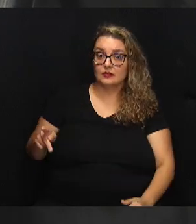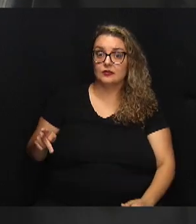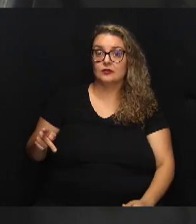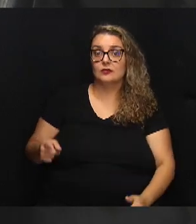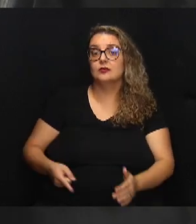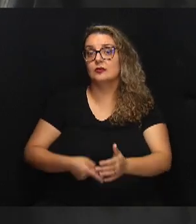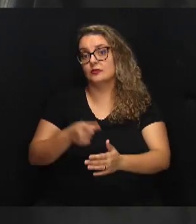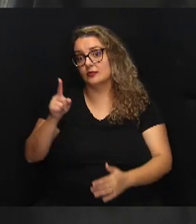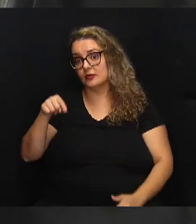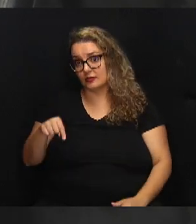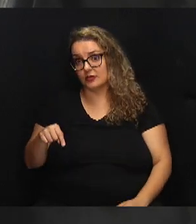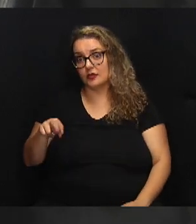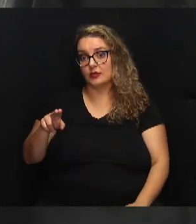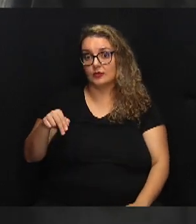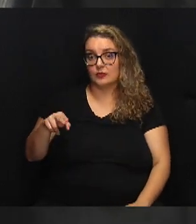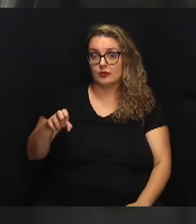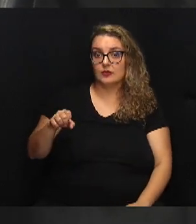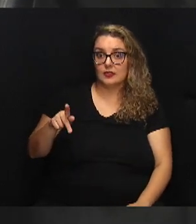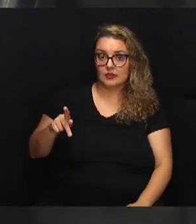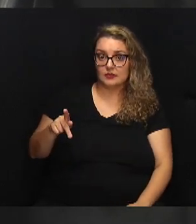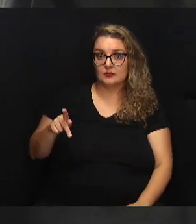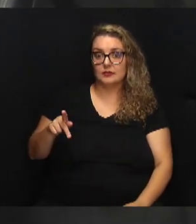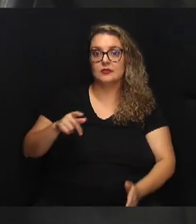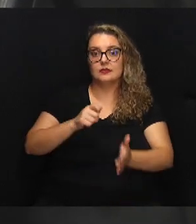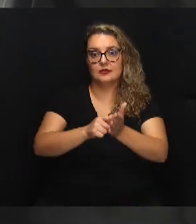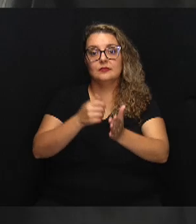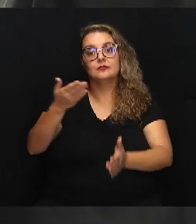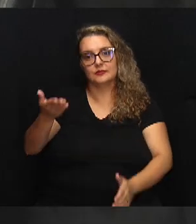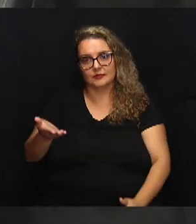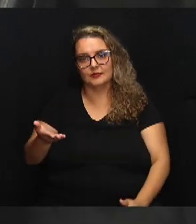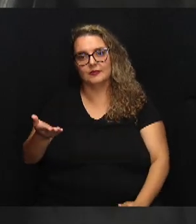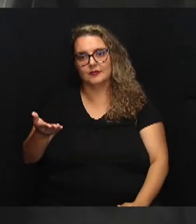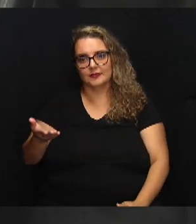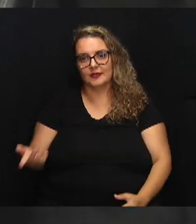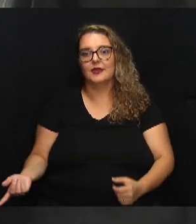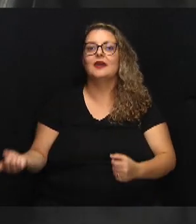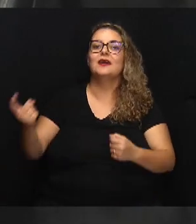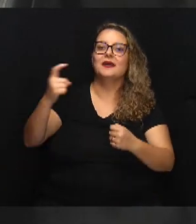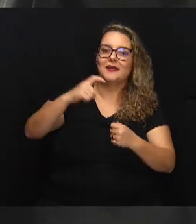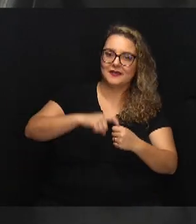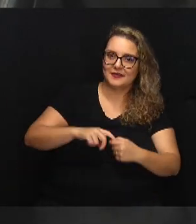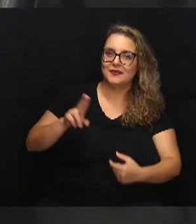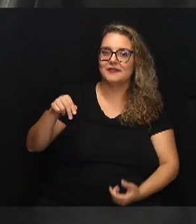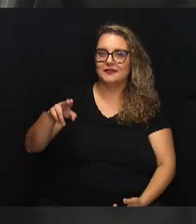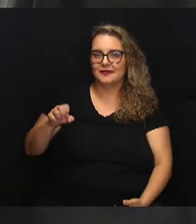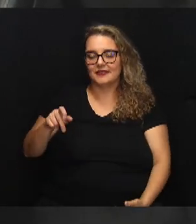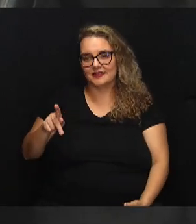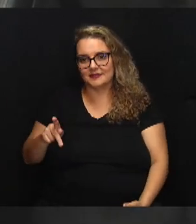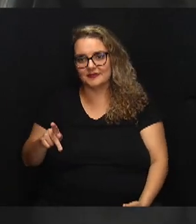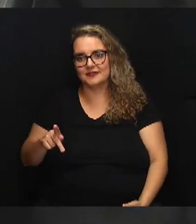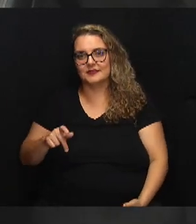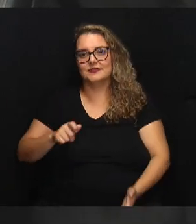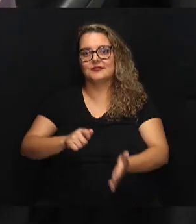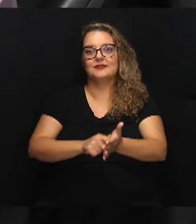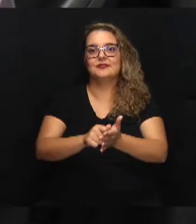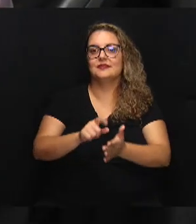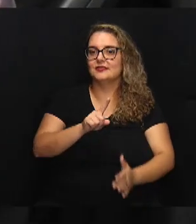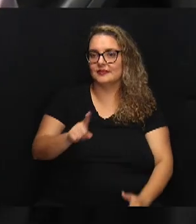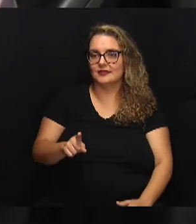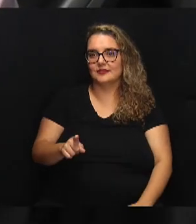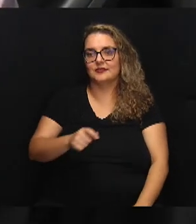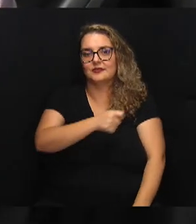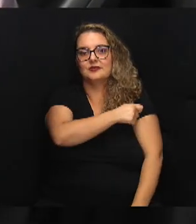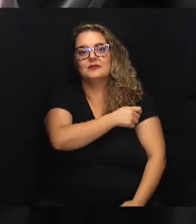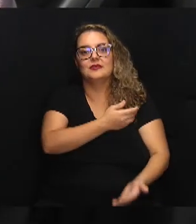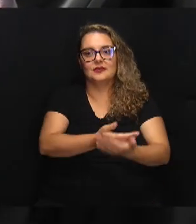deles foi o concurso para a Unesp de Araraquara. Incrivelmente, eu voltei para a Unesp de Araraquara, né? Não como estudante de farmácia, dessa